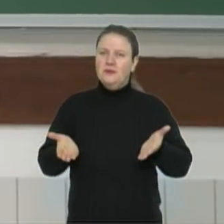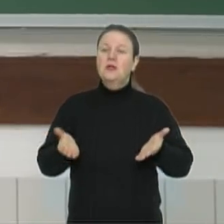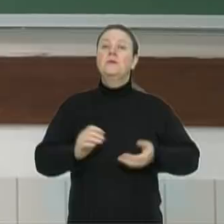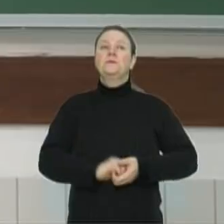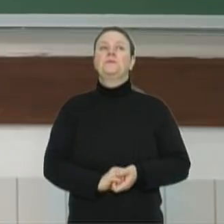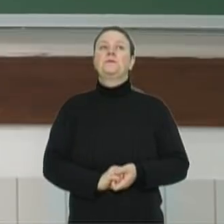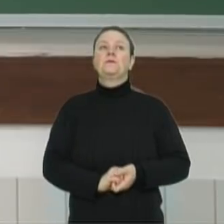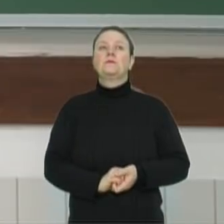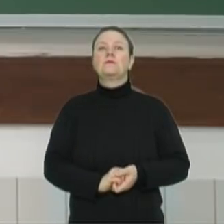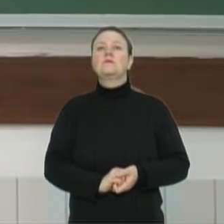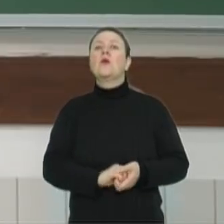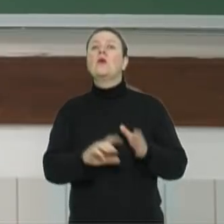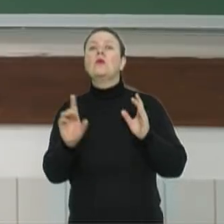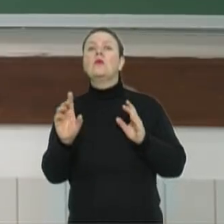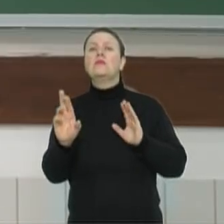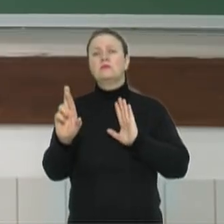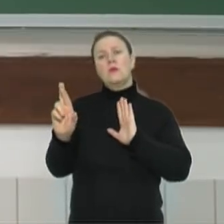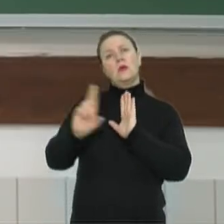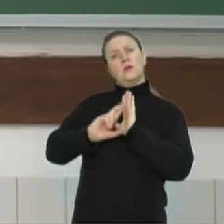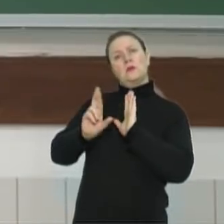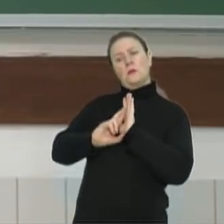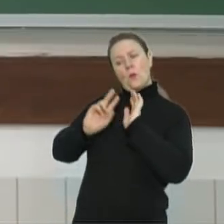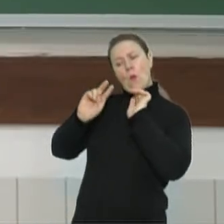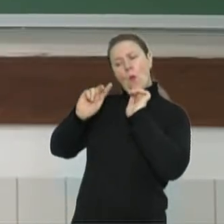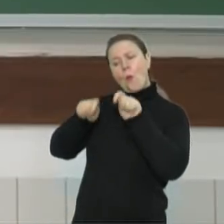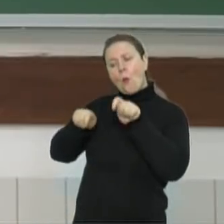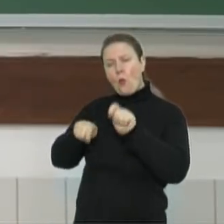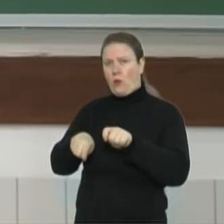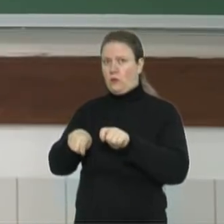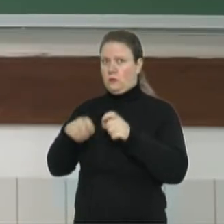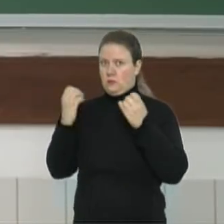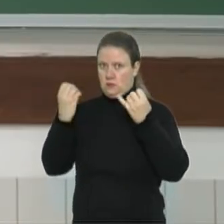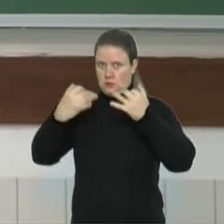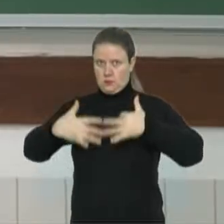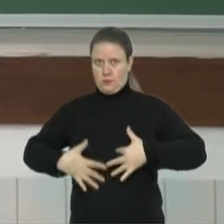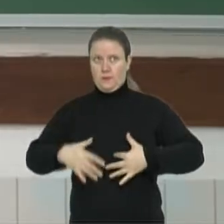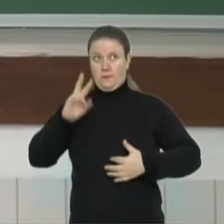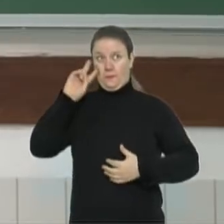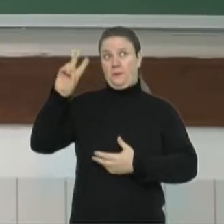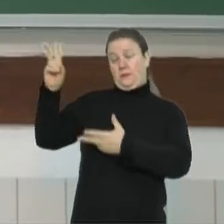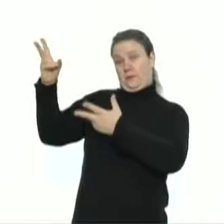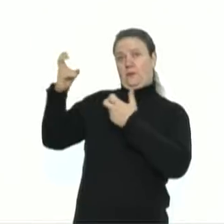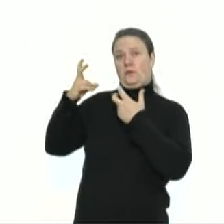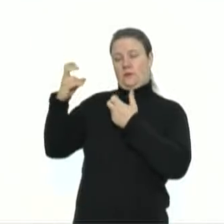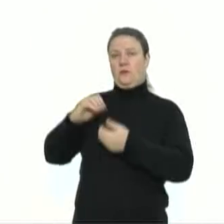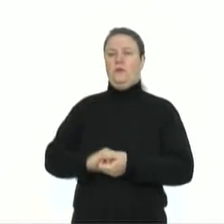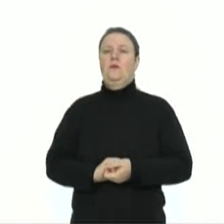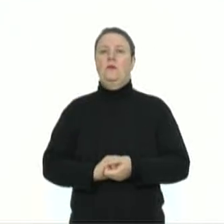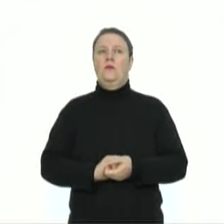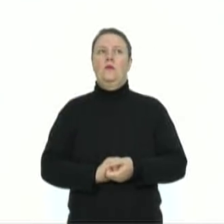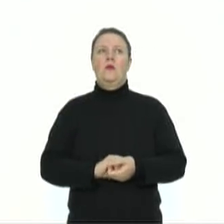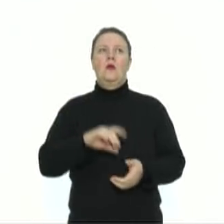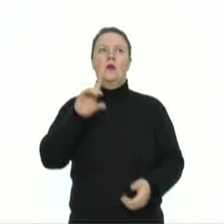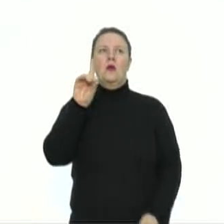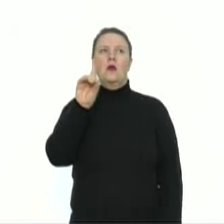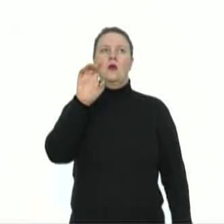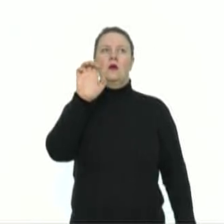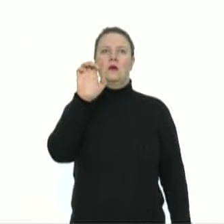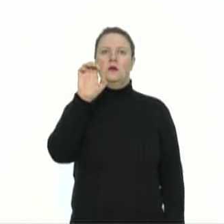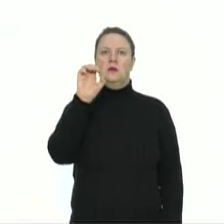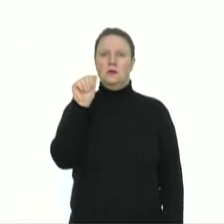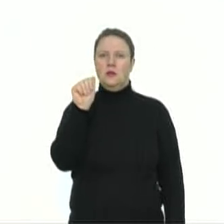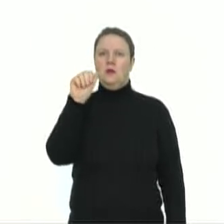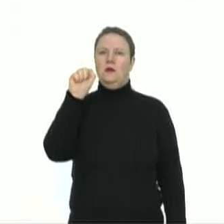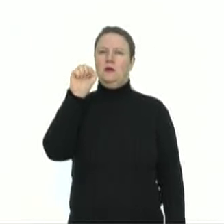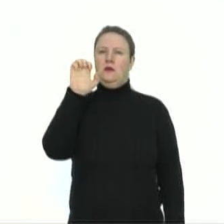humano? Enquanto uma resposta possível, a gente poderia colocar o seguinte ponto aqui, ó. O termo Dasein, segundo o